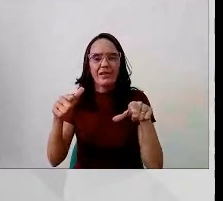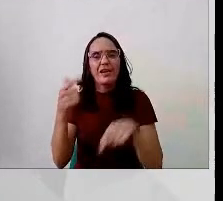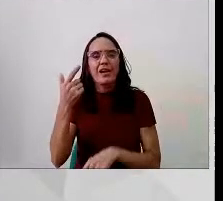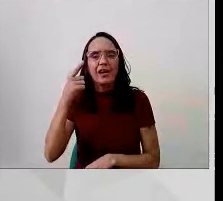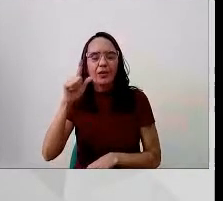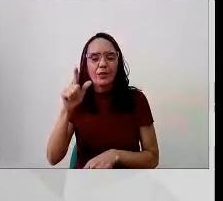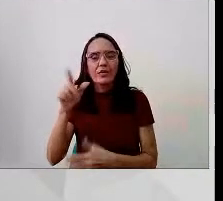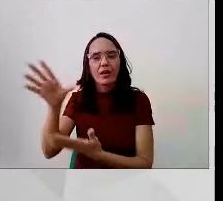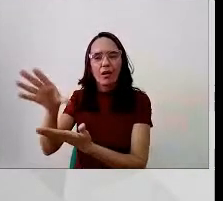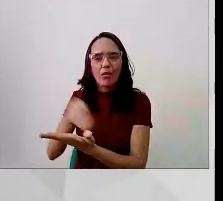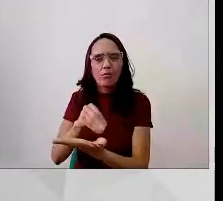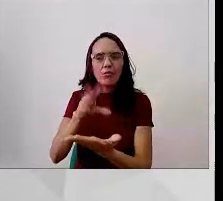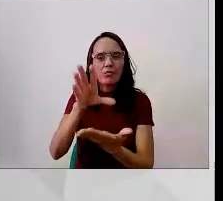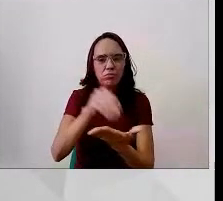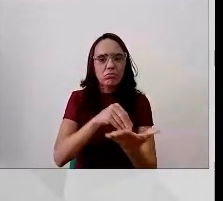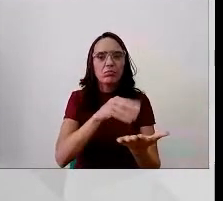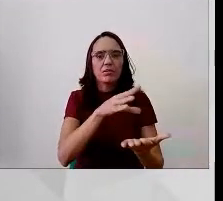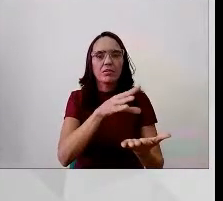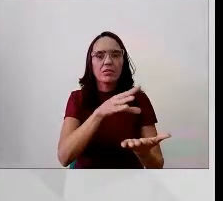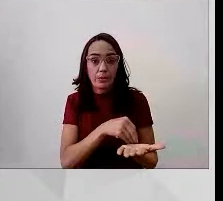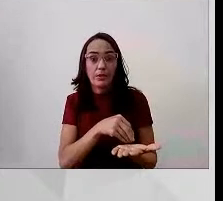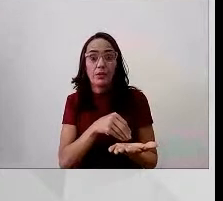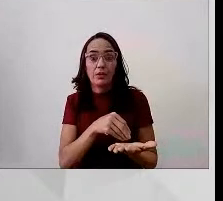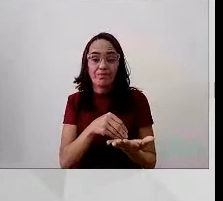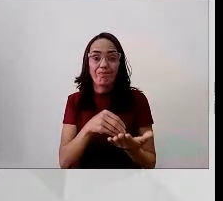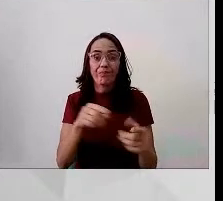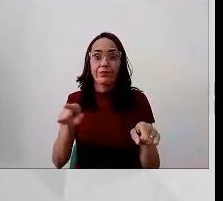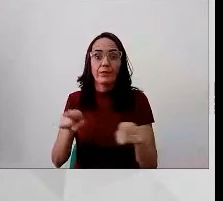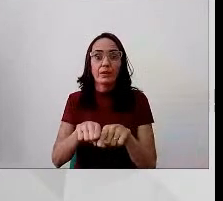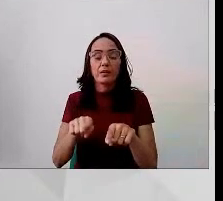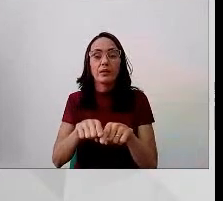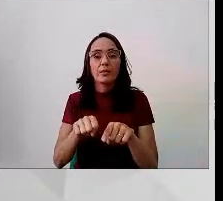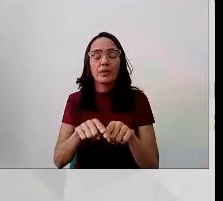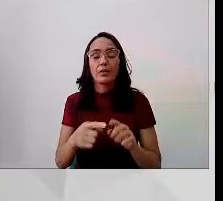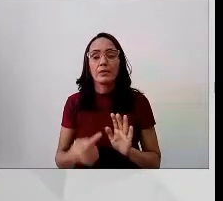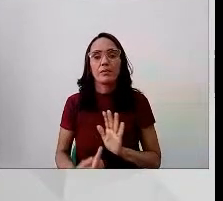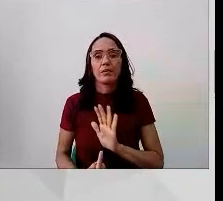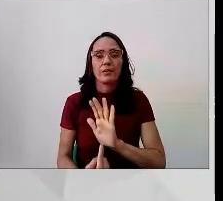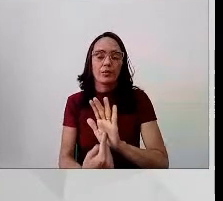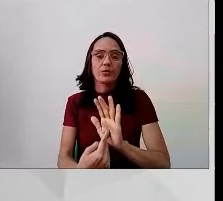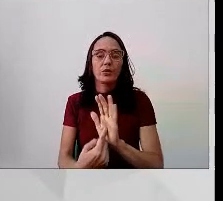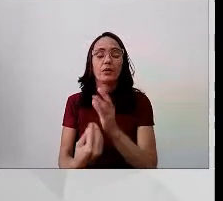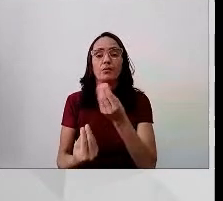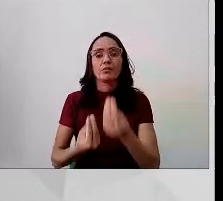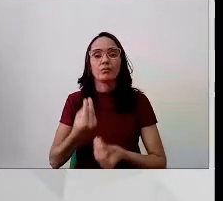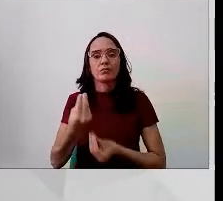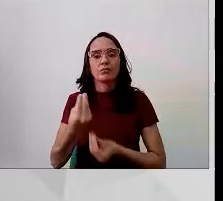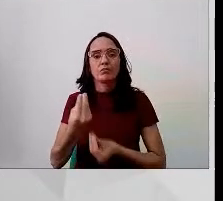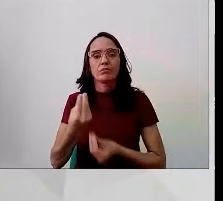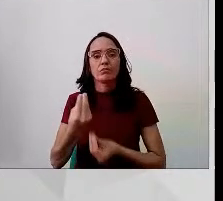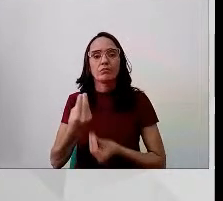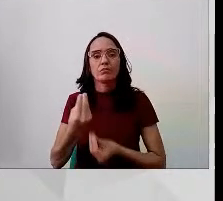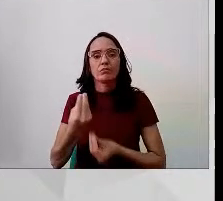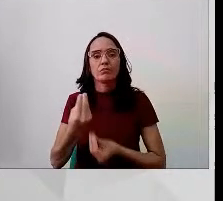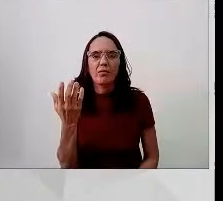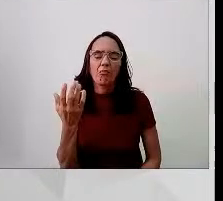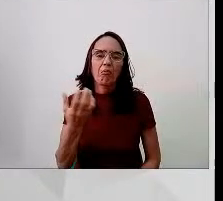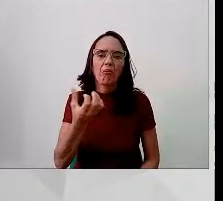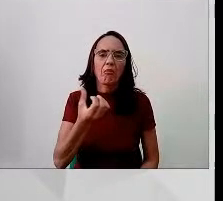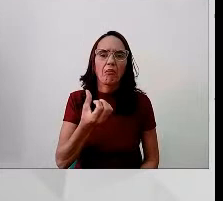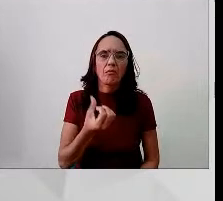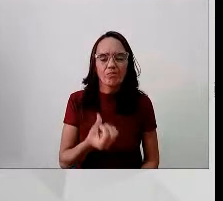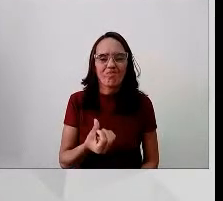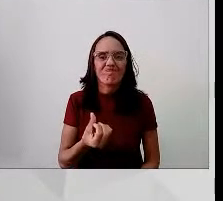que faz uma classificação, por exemplo, entre duas classes, né, de seres vivos, né?